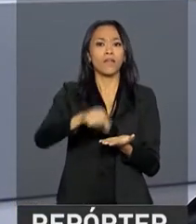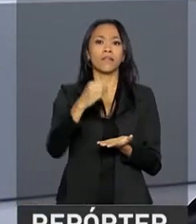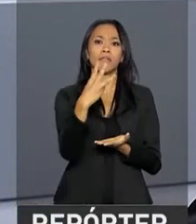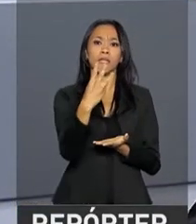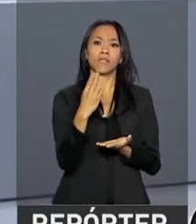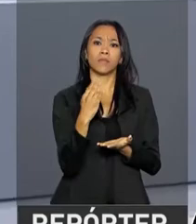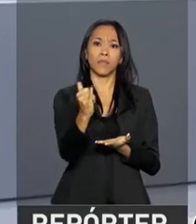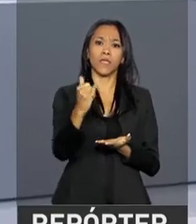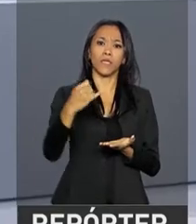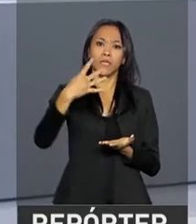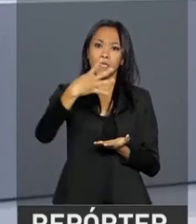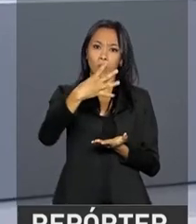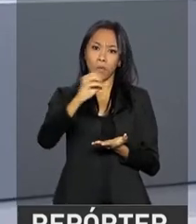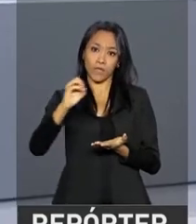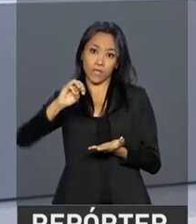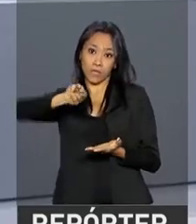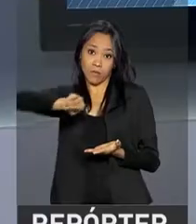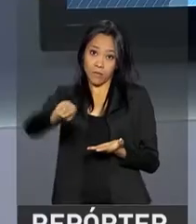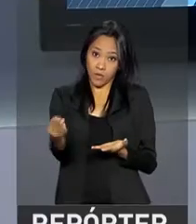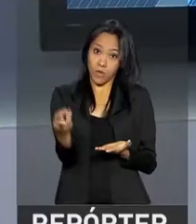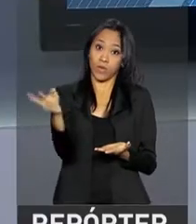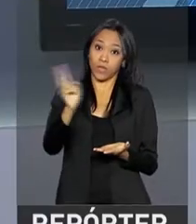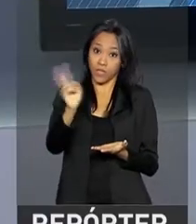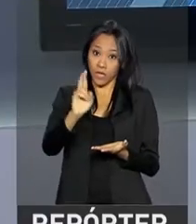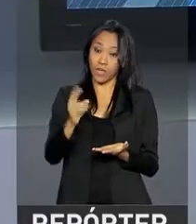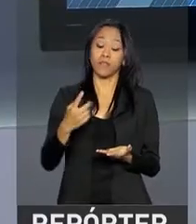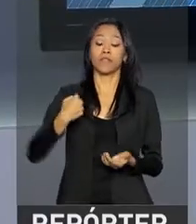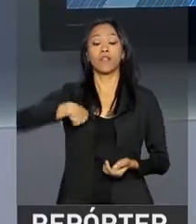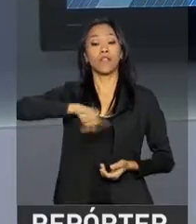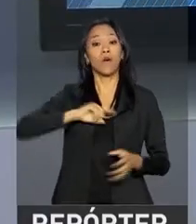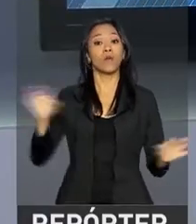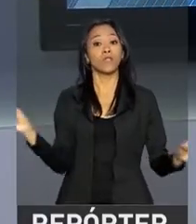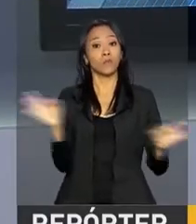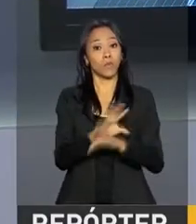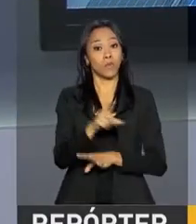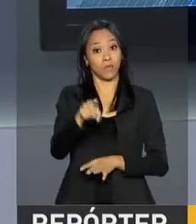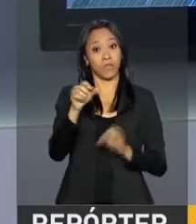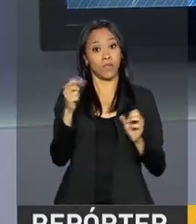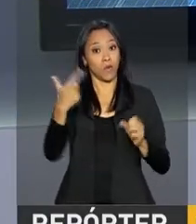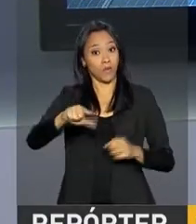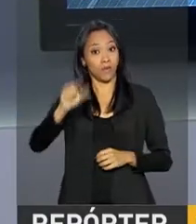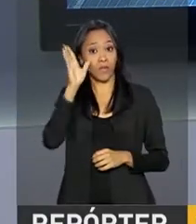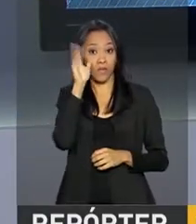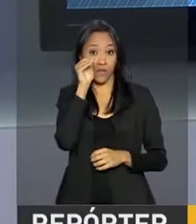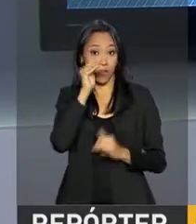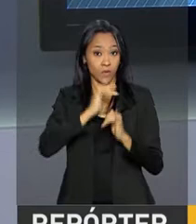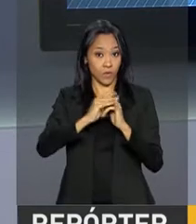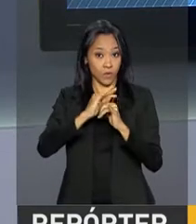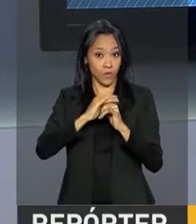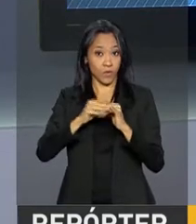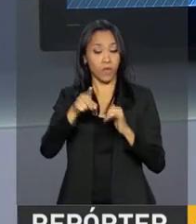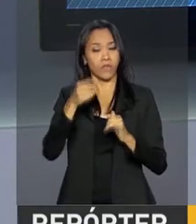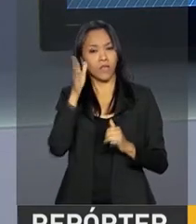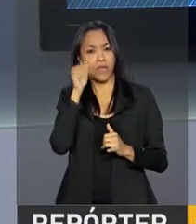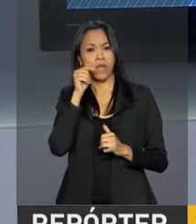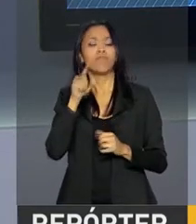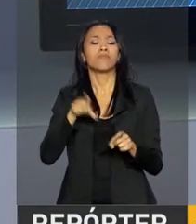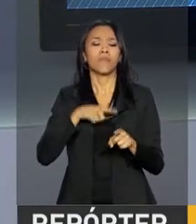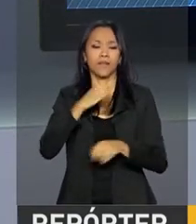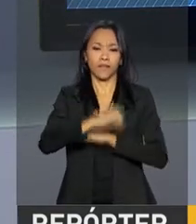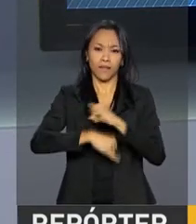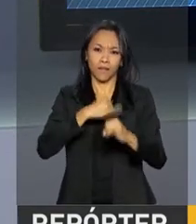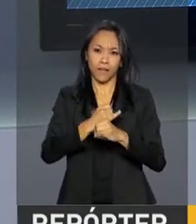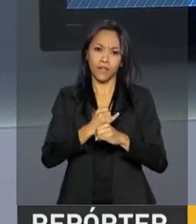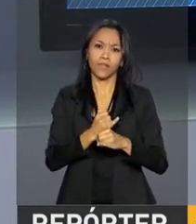400 milhões de reais nós ficamos por aqui e reveja as nossas reportagens no youtube acompanha nossa programação também na